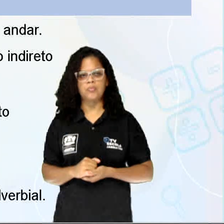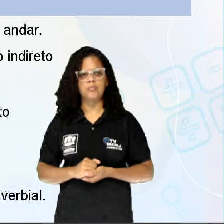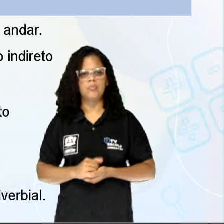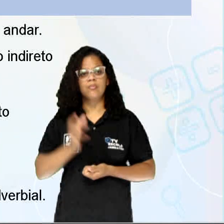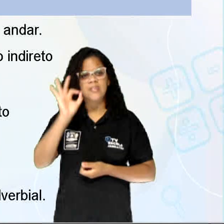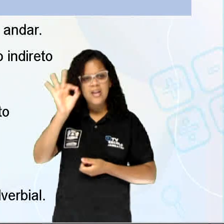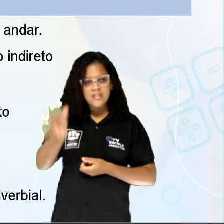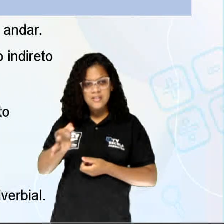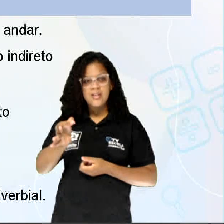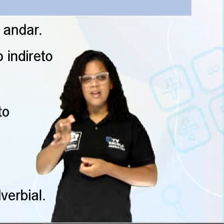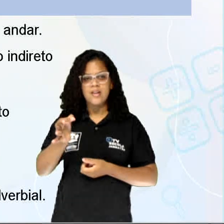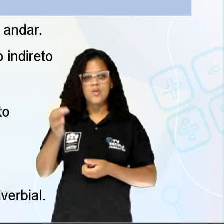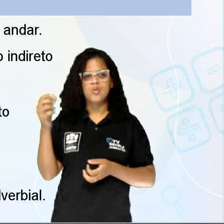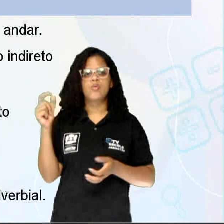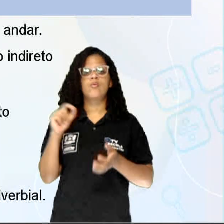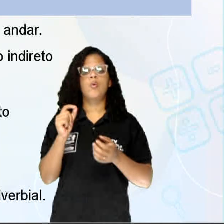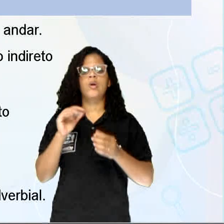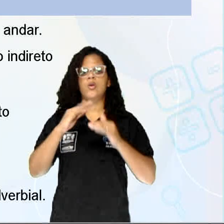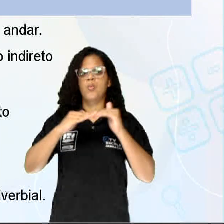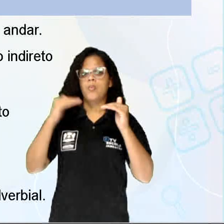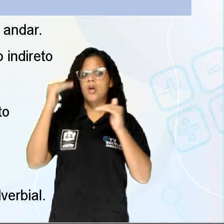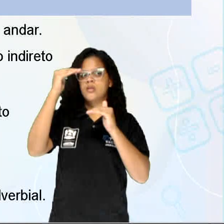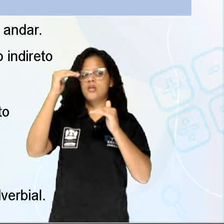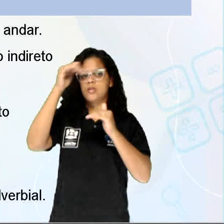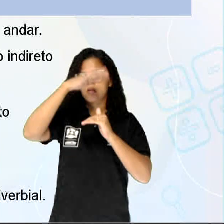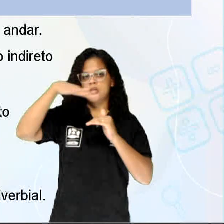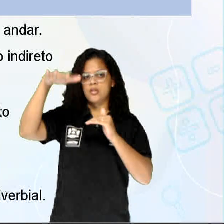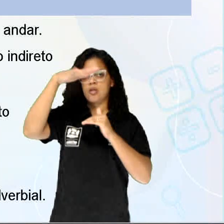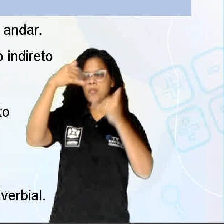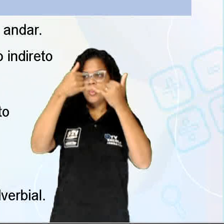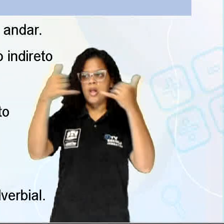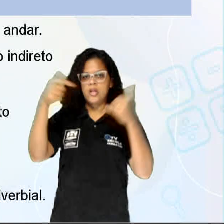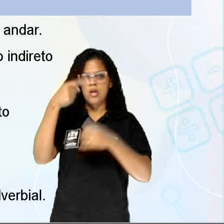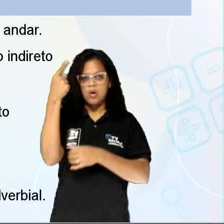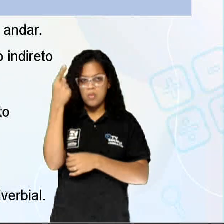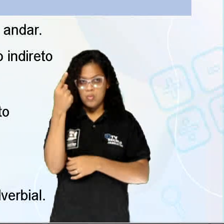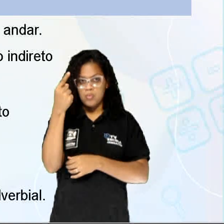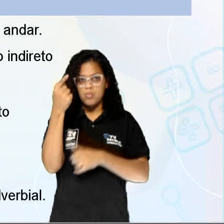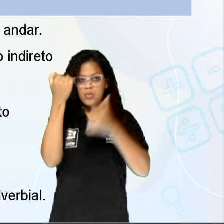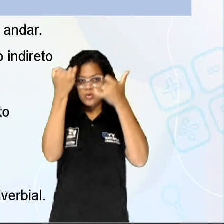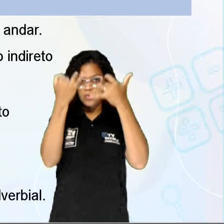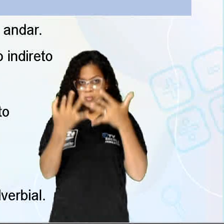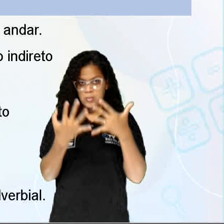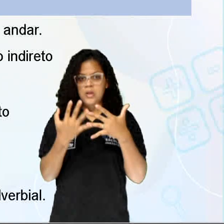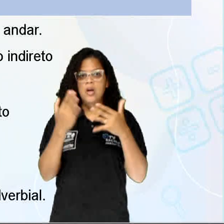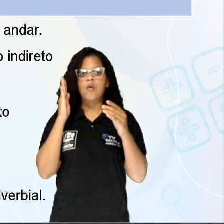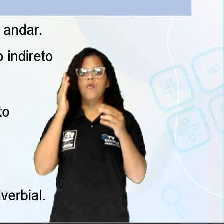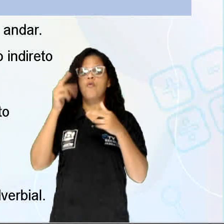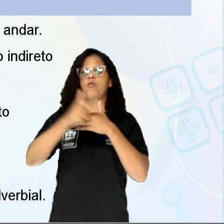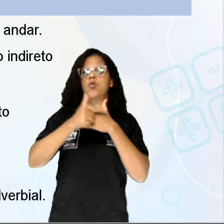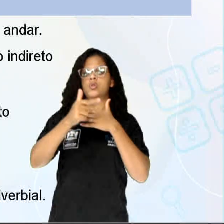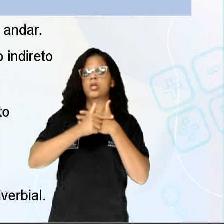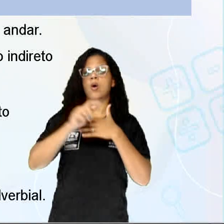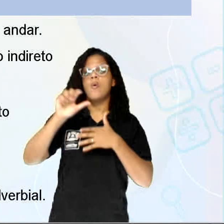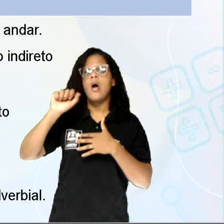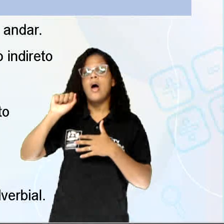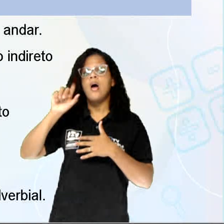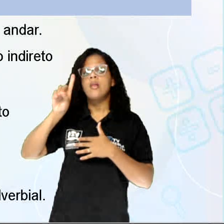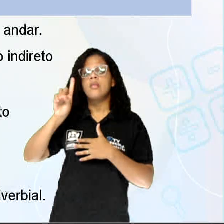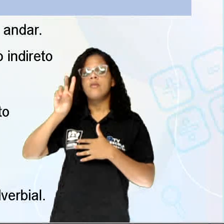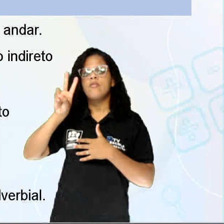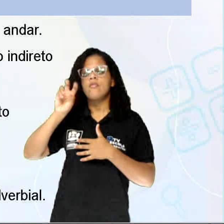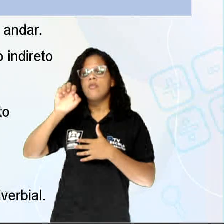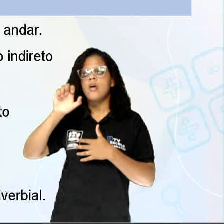no Brasil de cima, linha 1, exerce função adverbial? Aí está certo. Porque no Brasil de